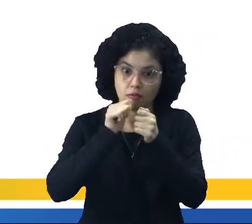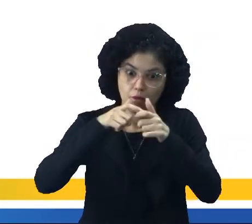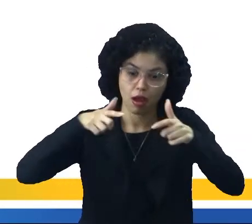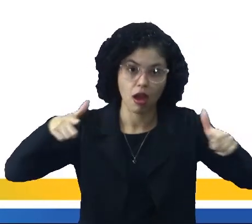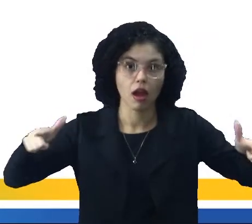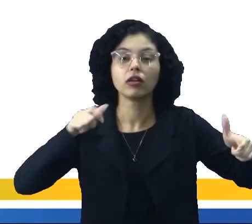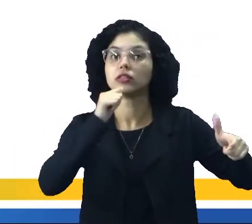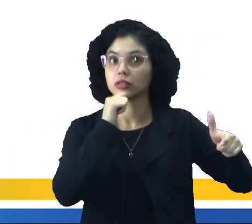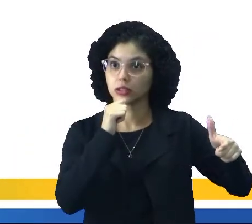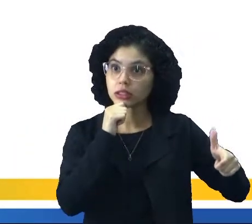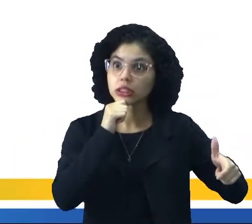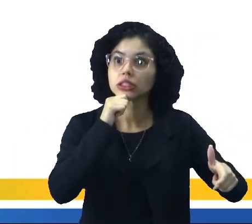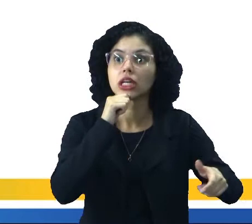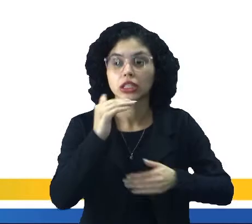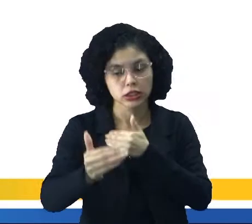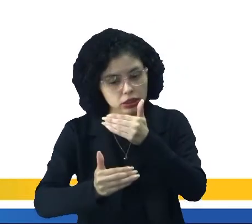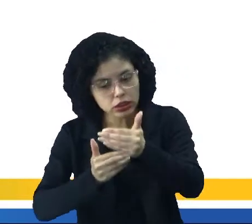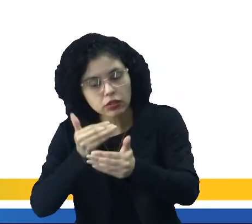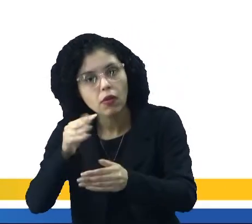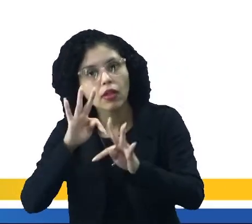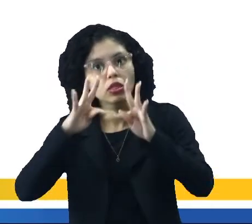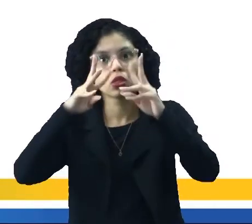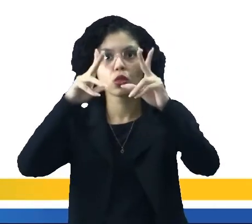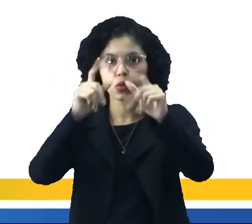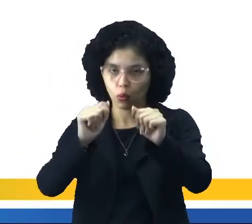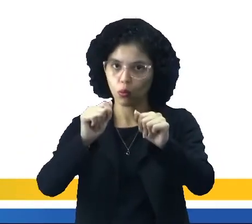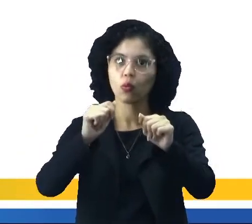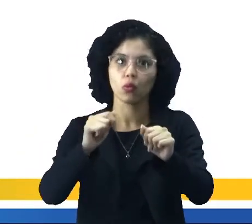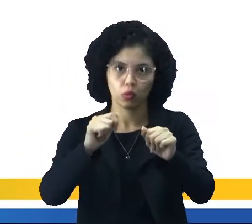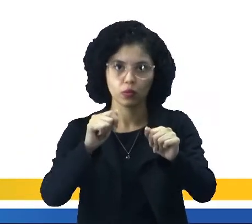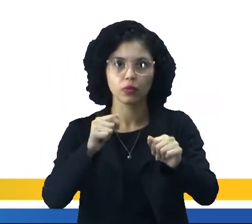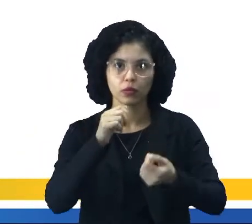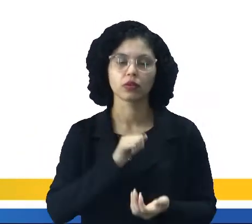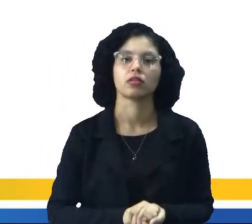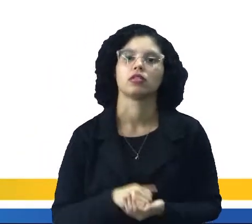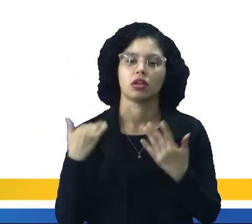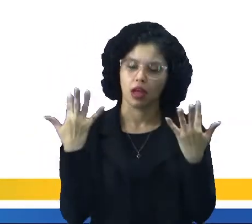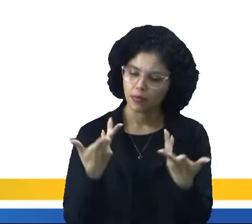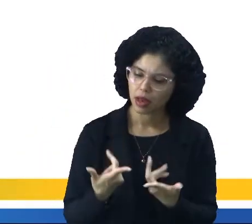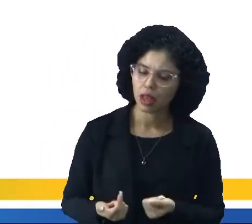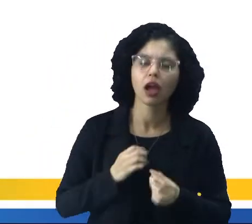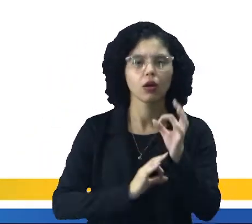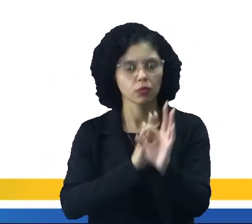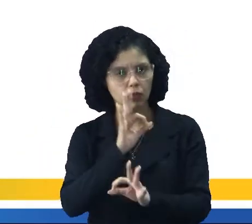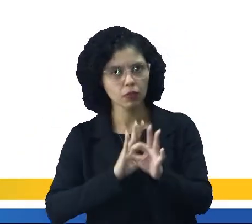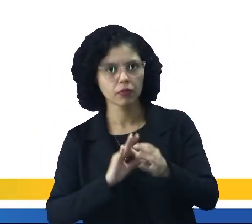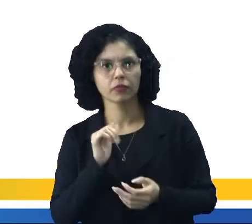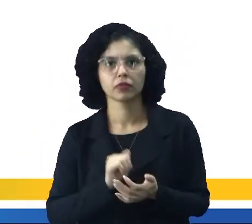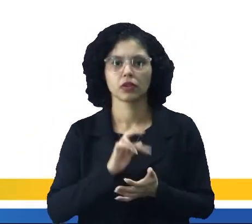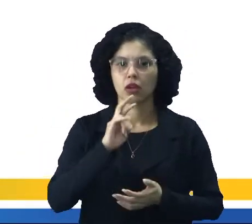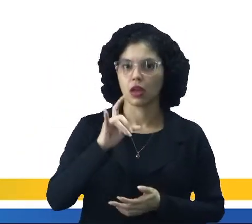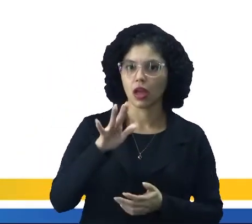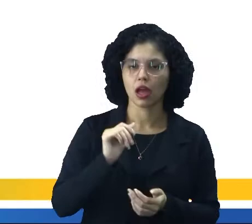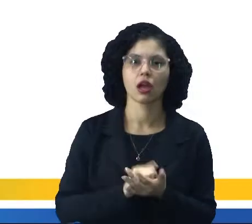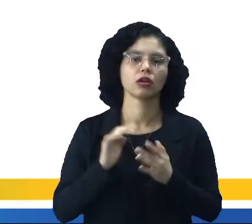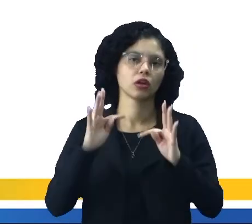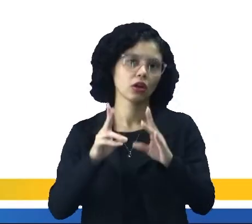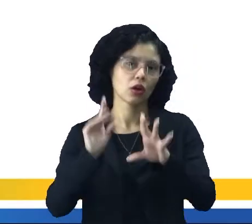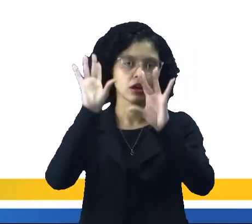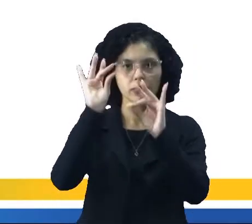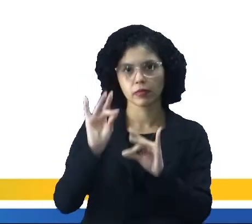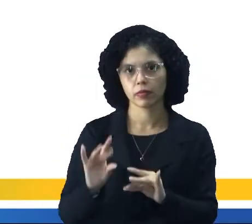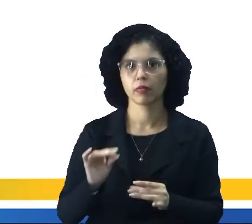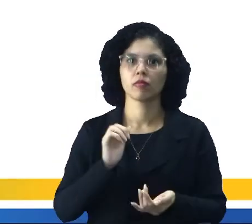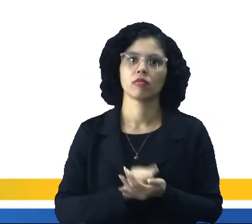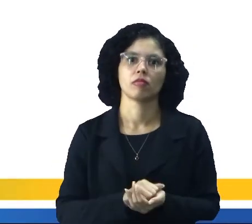abrangente, porque ele vai desenvolver todo o aspecto do saltar, que seria a habilidade motora, o rolar, que é todo daquele aspecto da